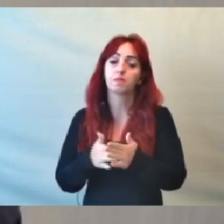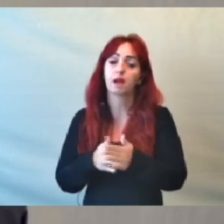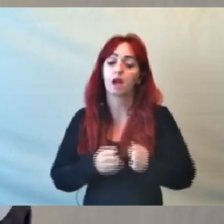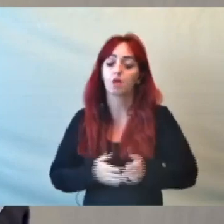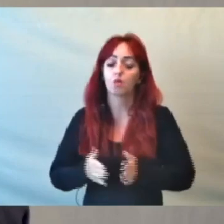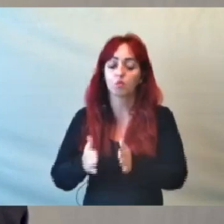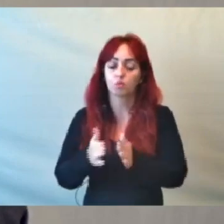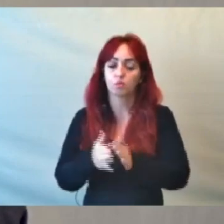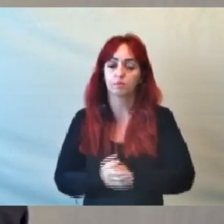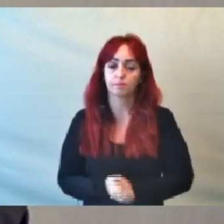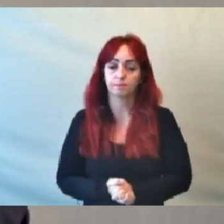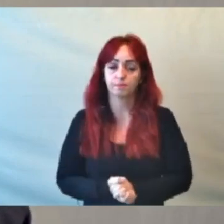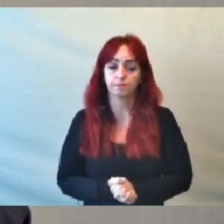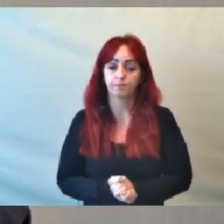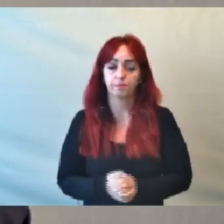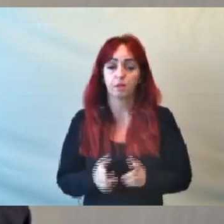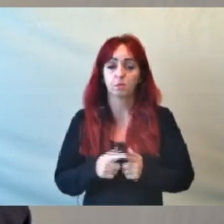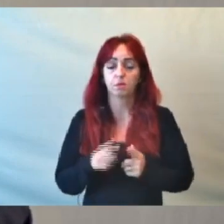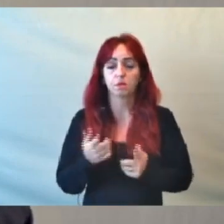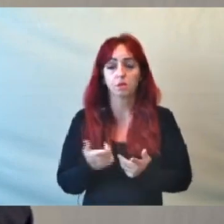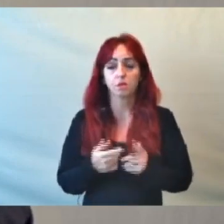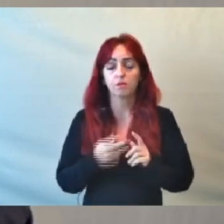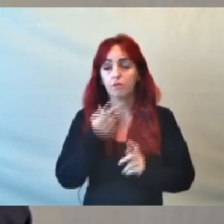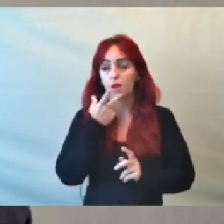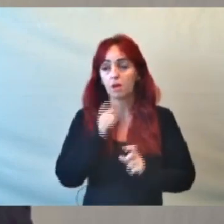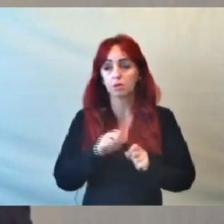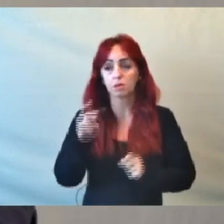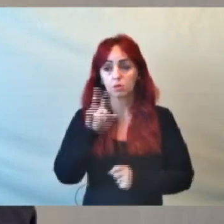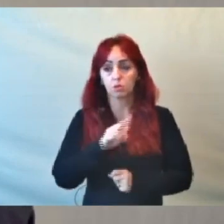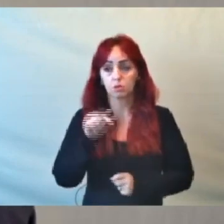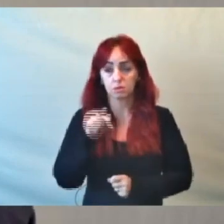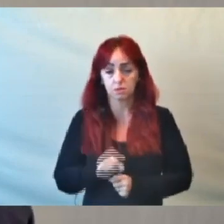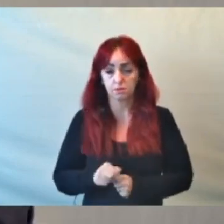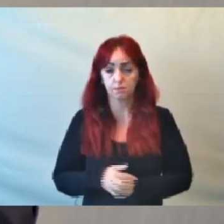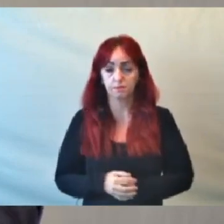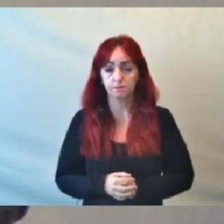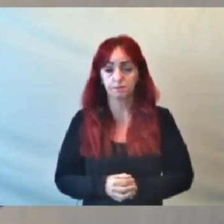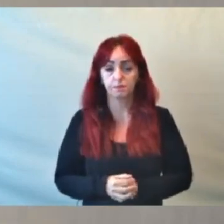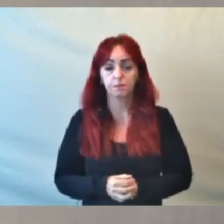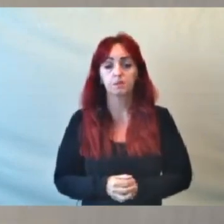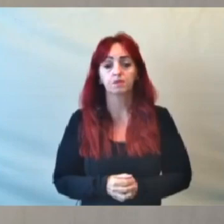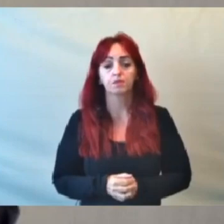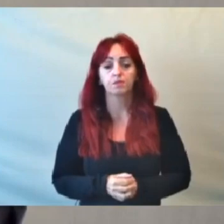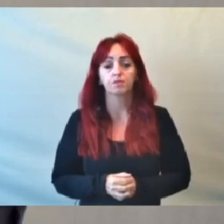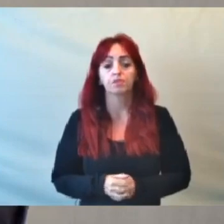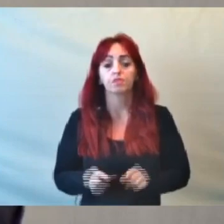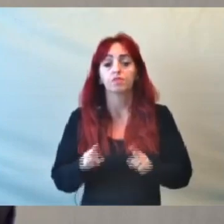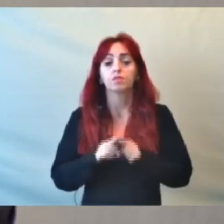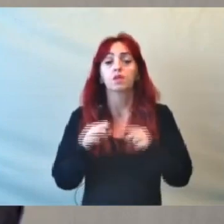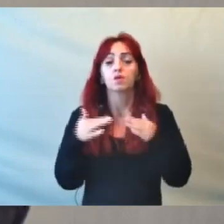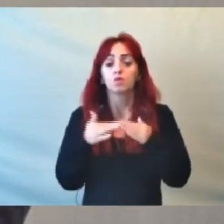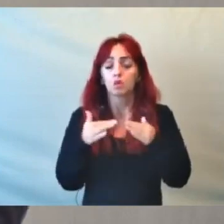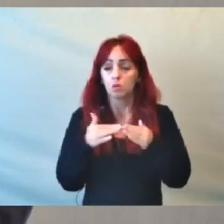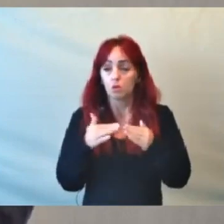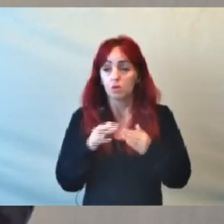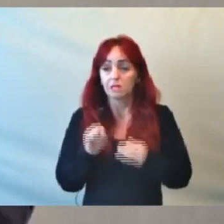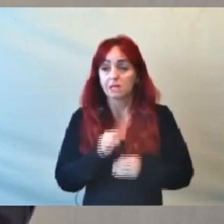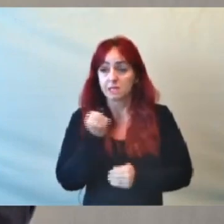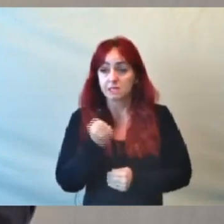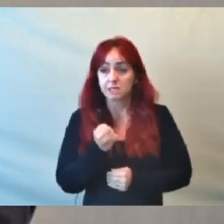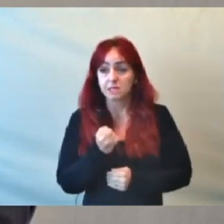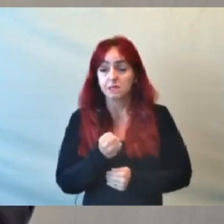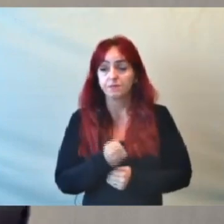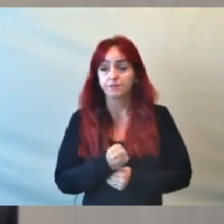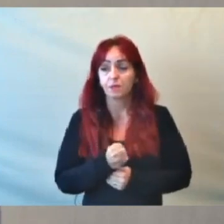expressão popular que a gente usa aqui, né? Vocês concordam com isso? Que se a gente não tiver um trabalho de bloquear a entrada